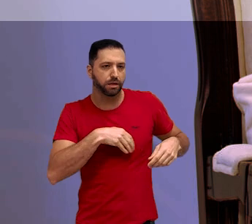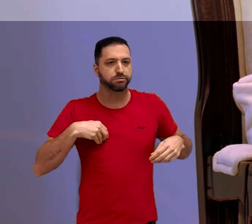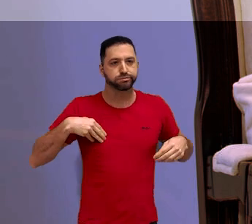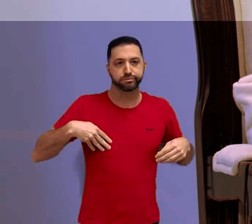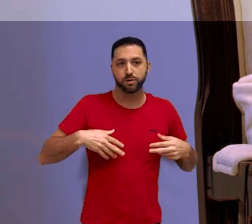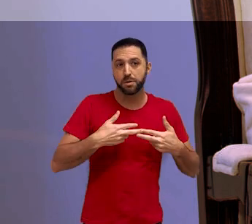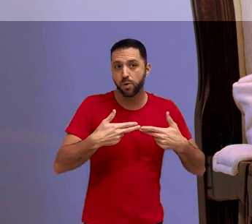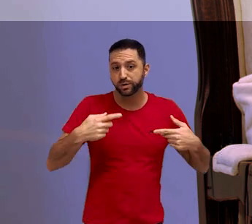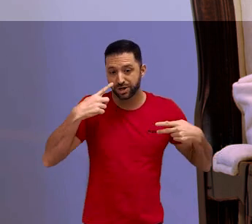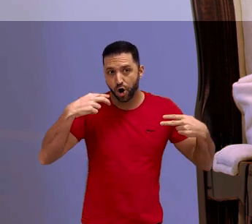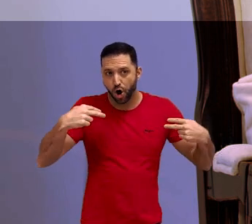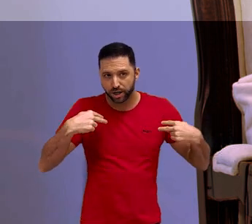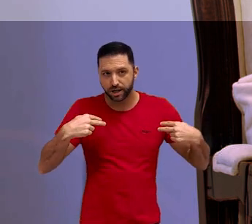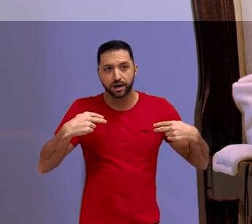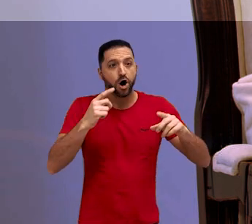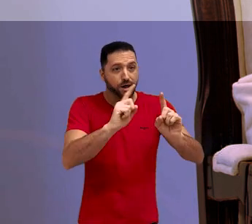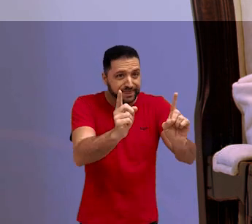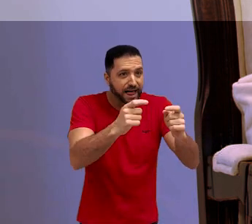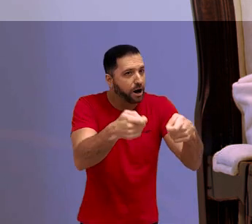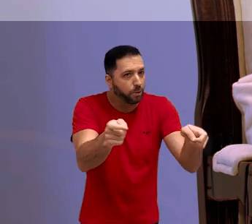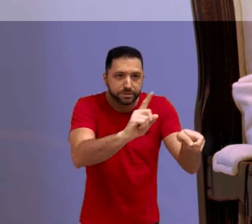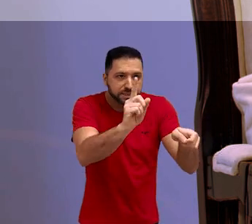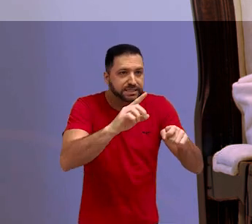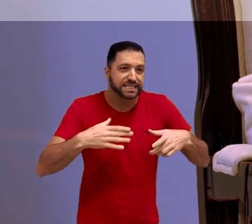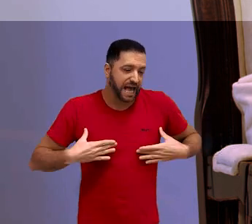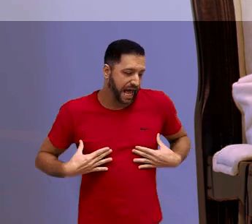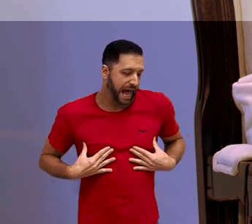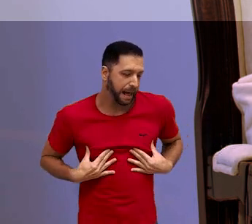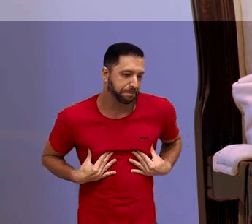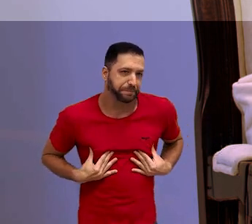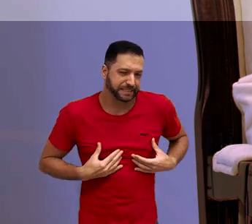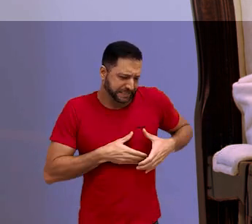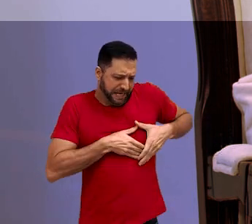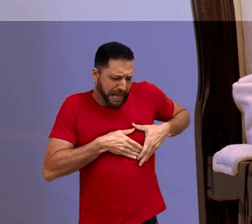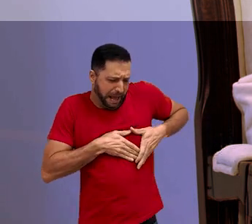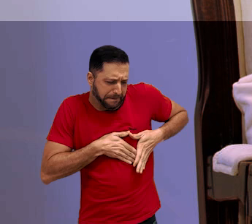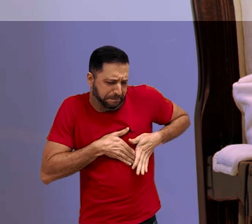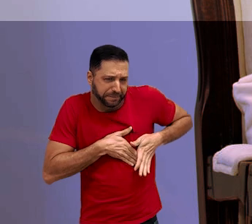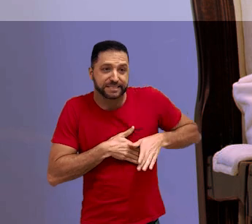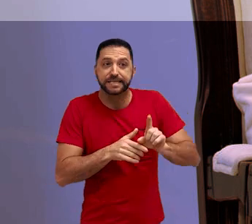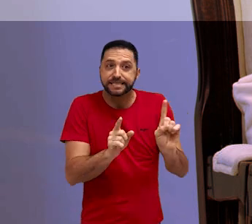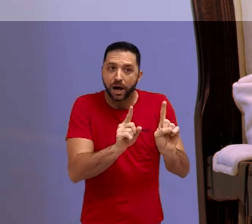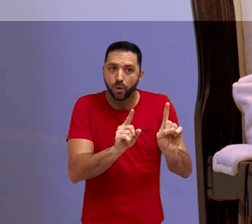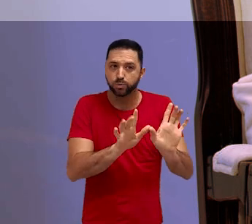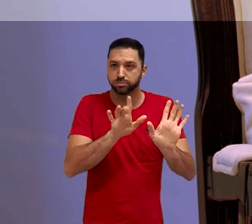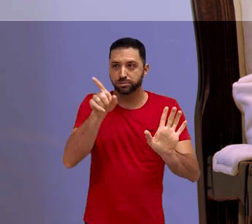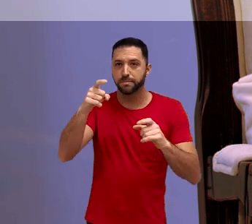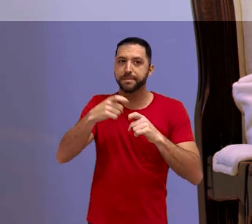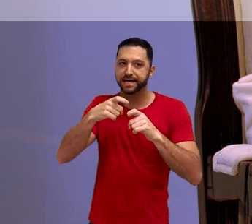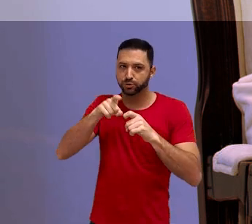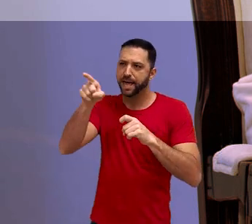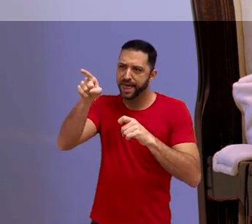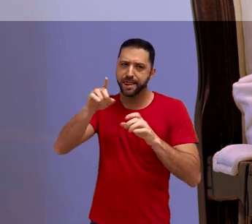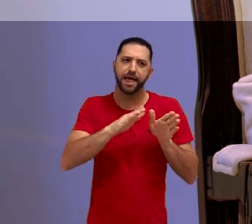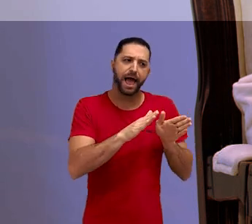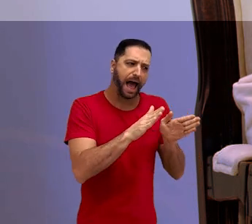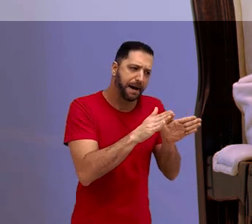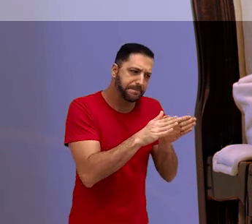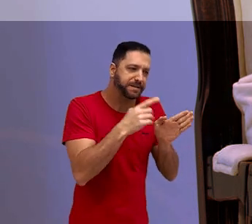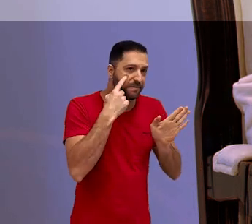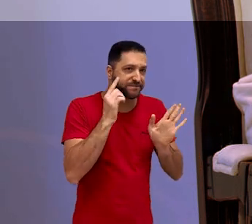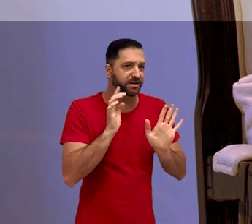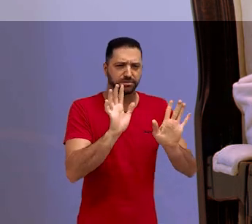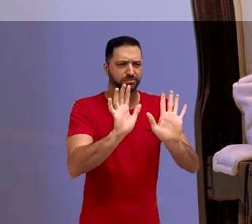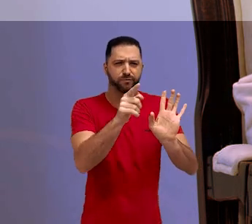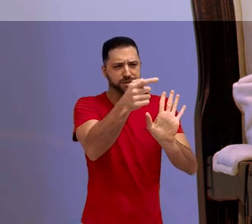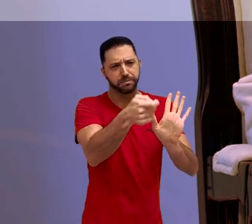Então, isso é só você observar. Precisa espremer o mamilo? Não, não faz isso, até porque você pode traumatizar. E tem mulheres que realmente